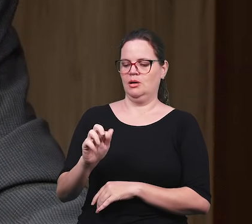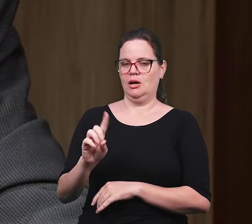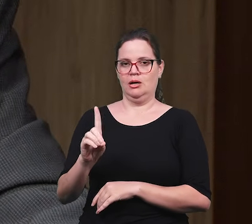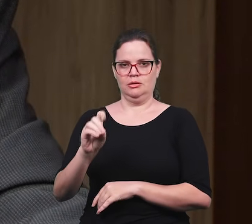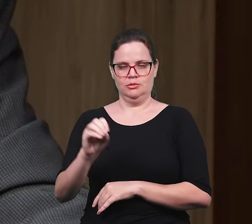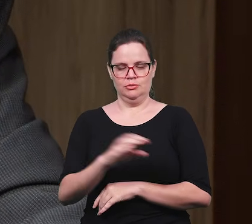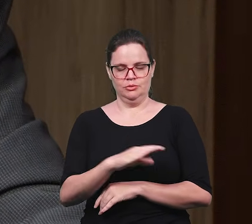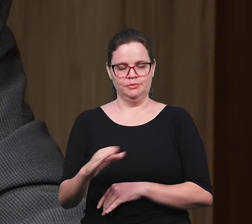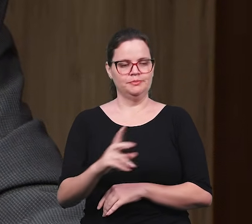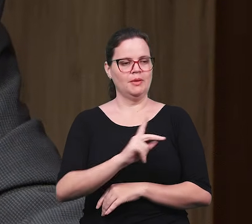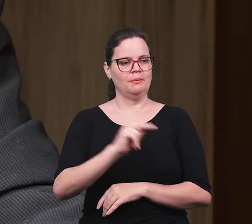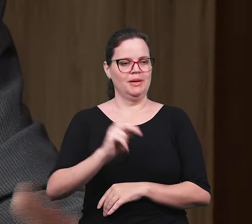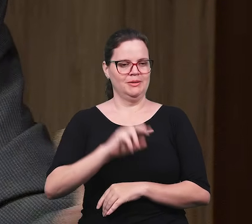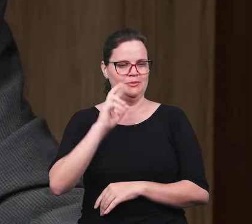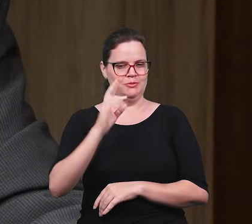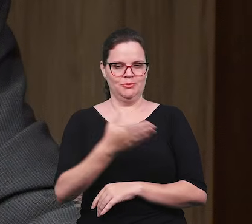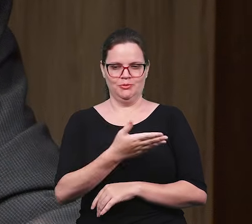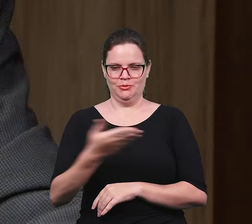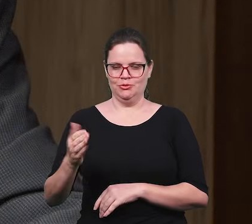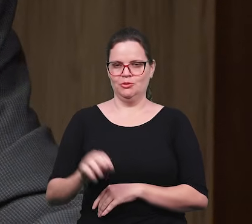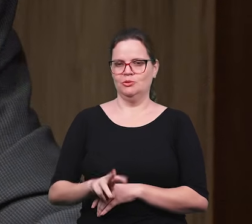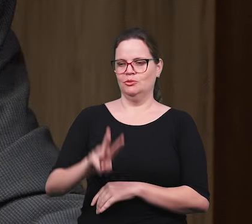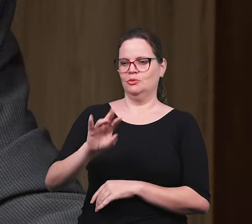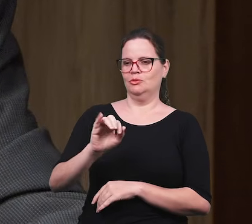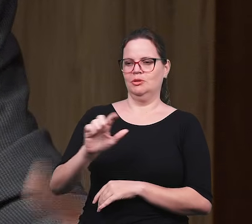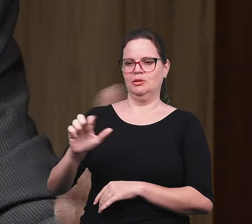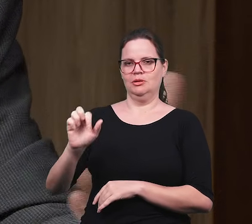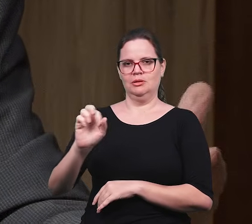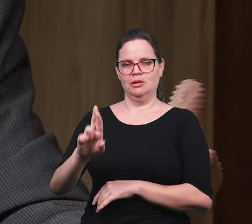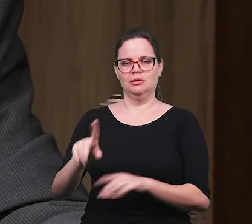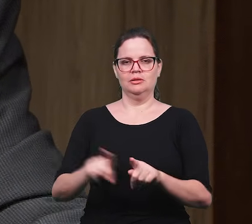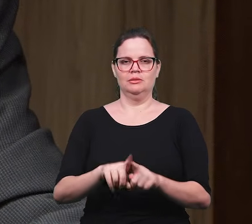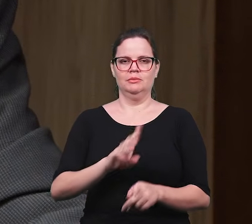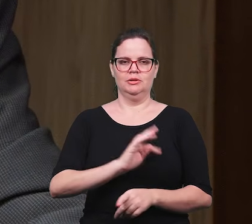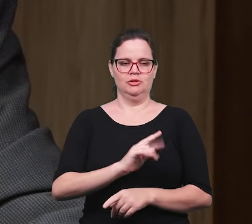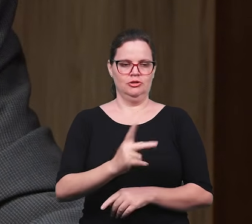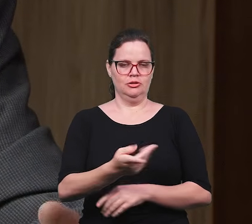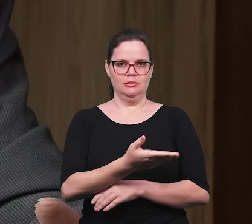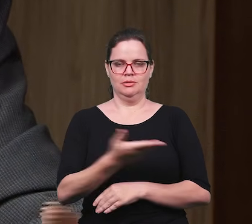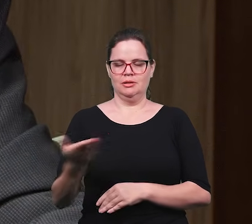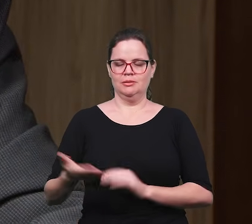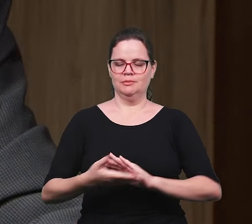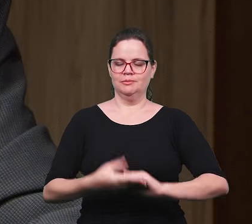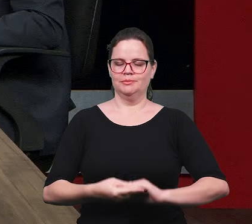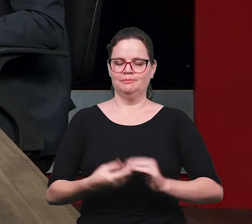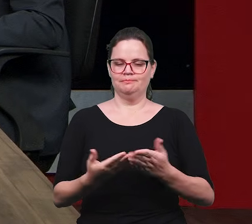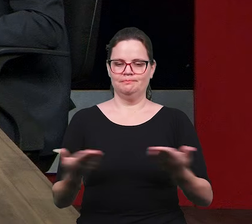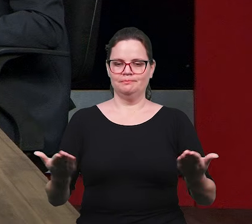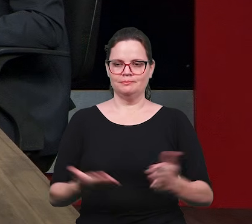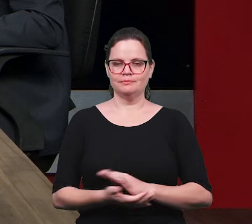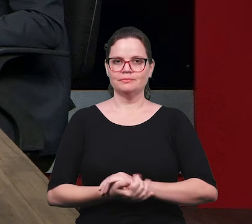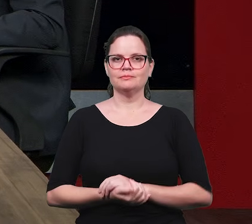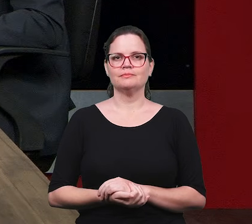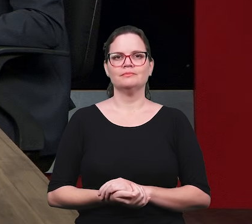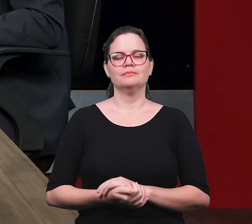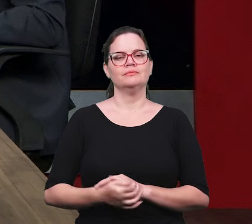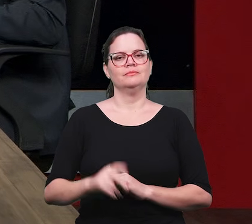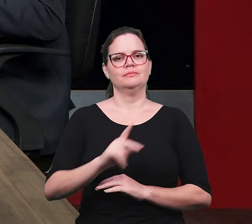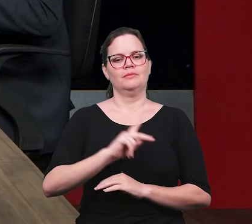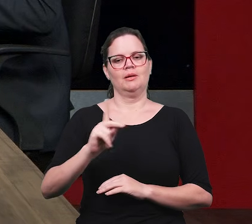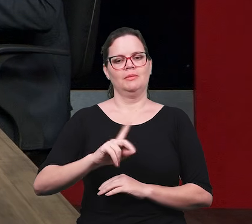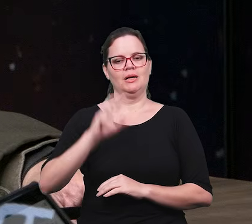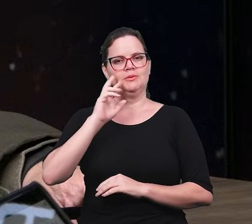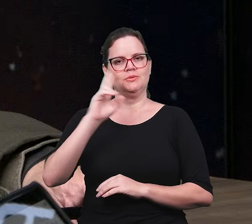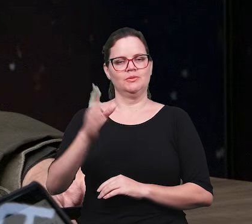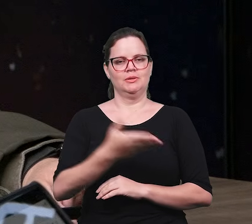Senhor Tiago, prazer estar aqui novamente, a paz do Senhor a todos que nos acompanham. Maravilha. Paz do Senhor, pastor